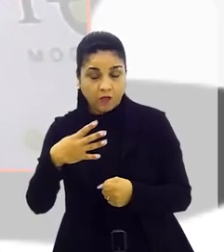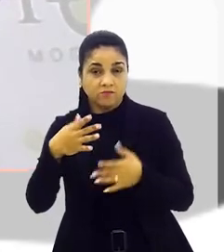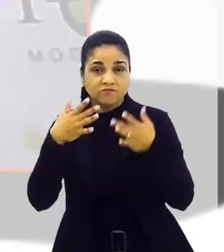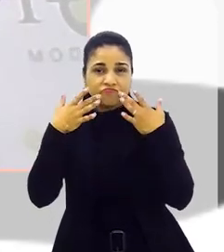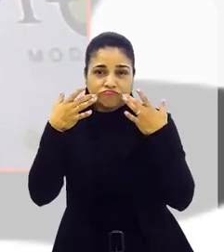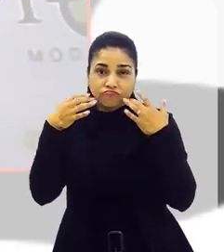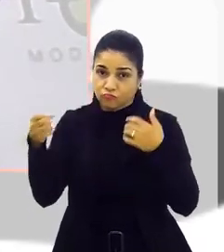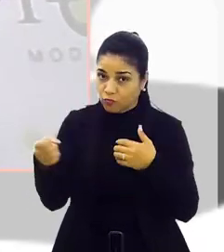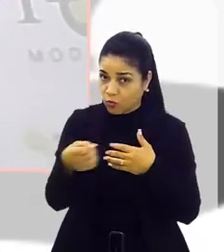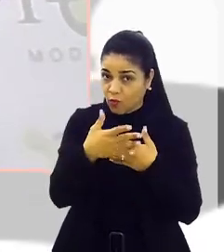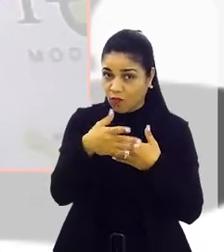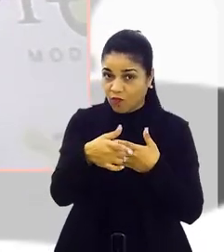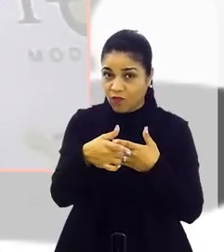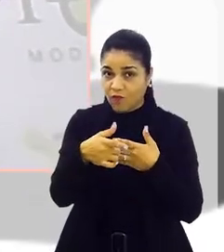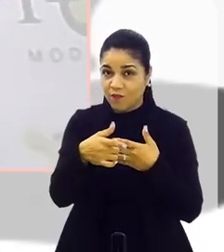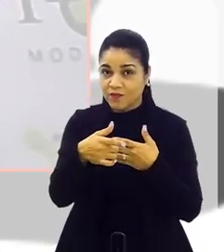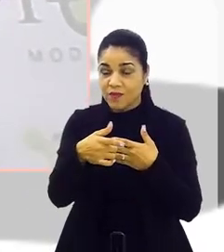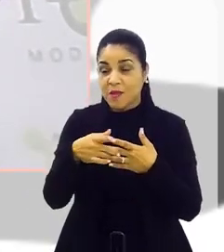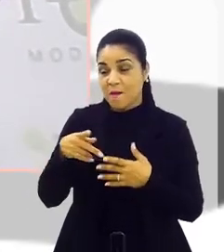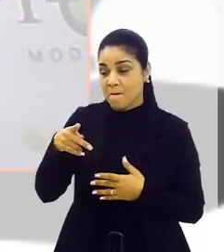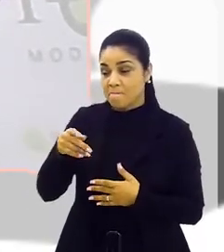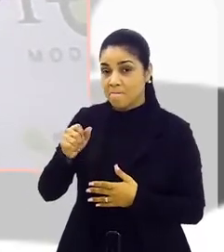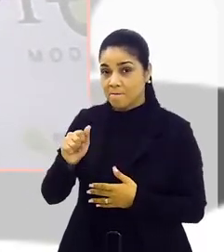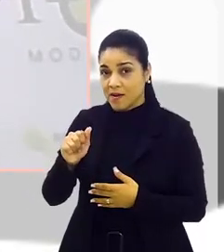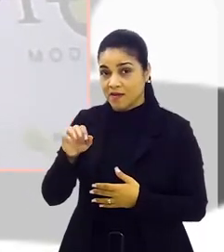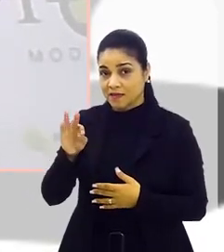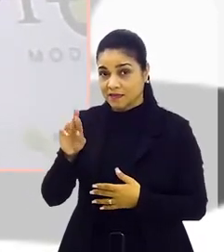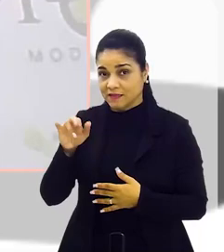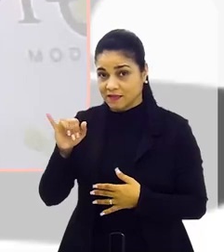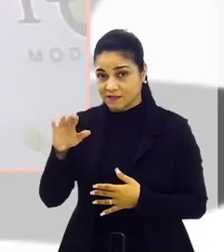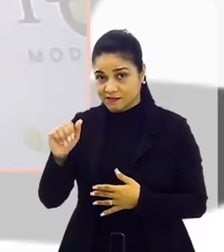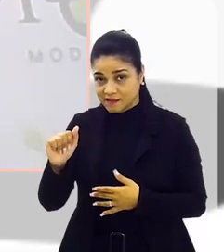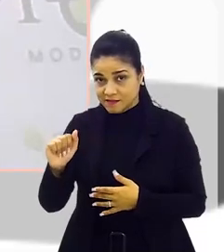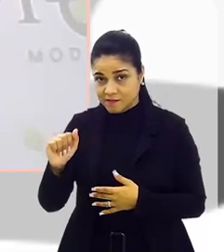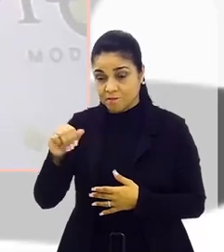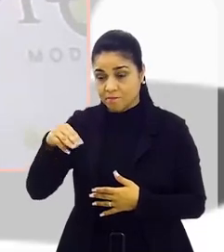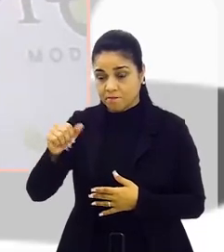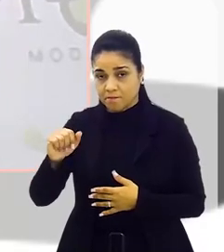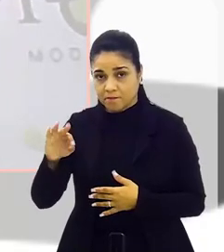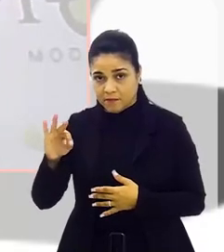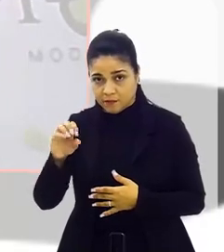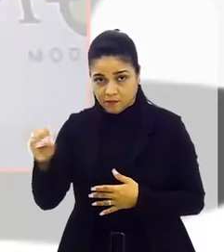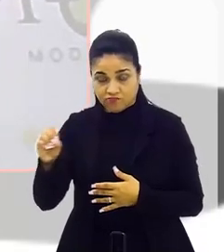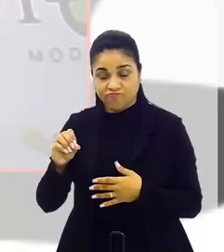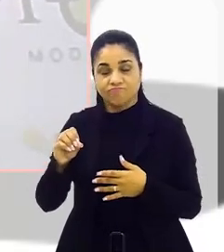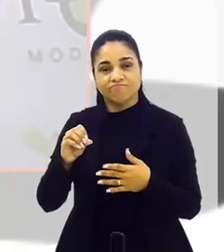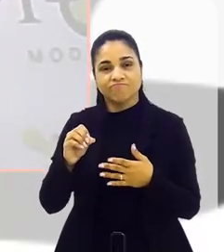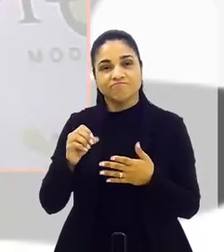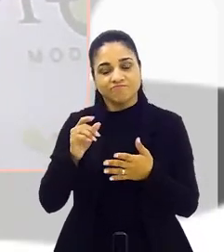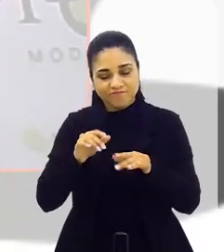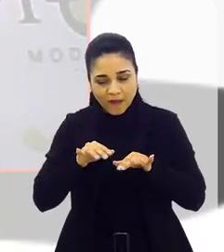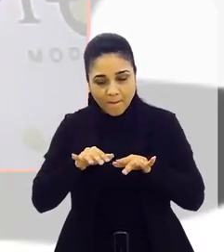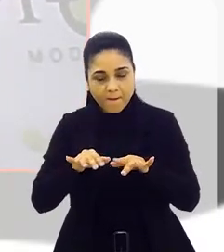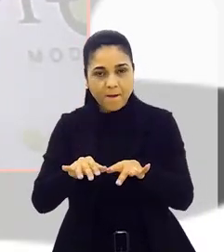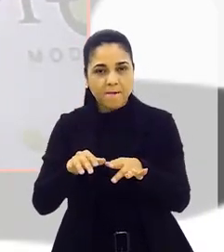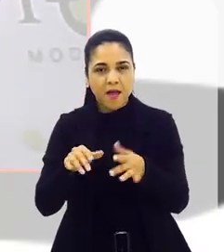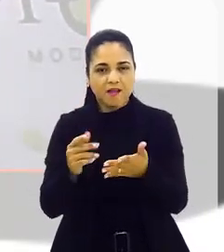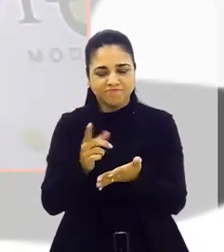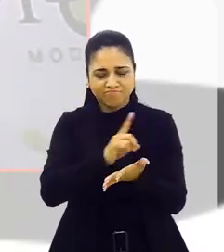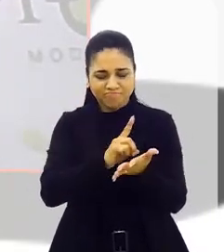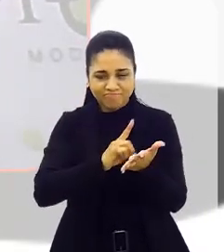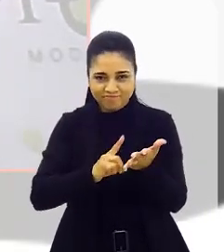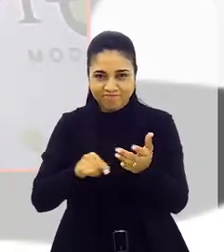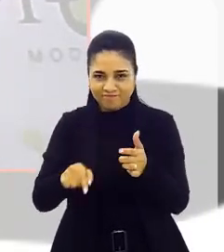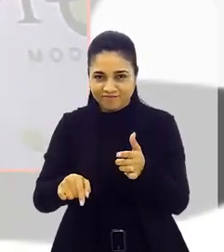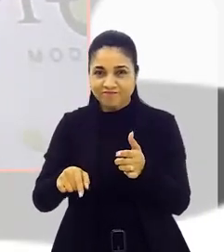vai acontecer no ano que vem, o um novo espetáculo, é a nossa amada Patrícia Matos, que vai fazer todo o nosso figurino. A minha querida